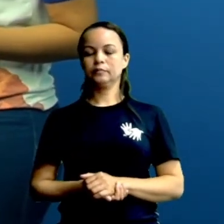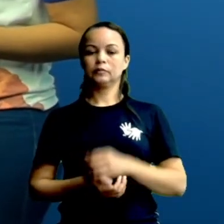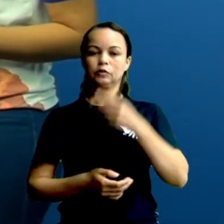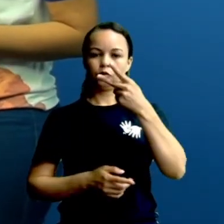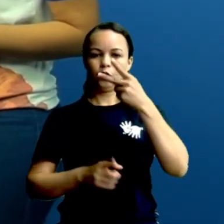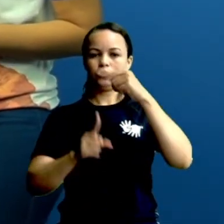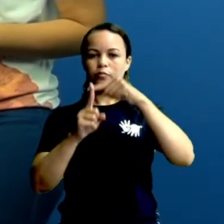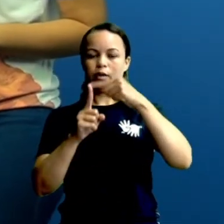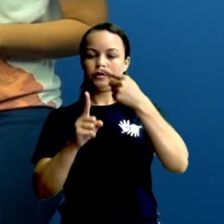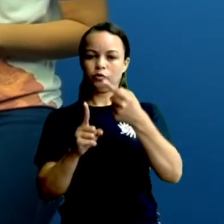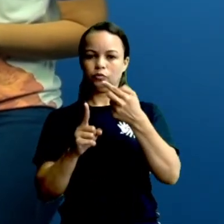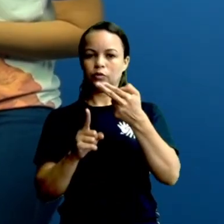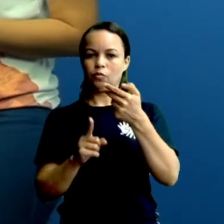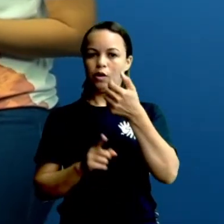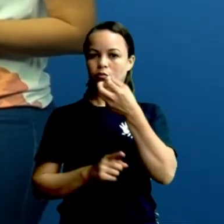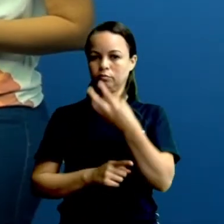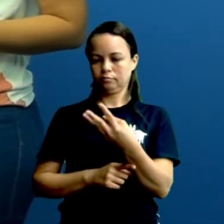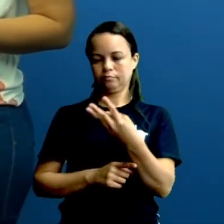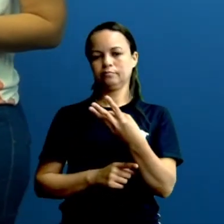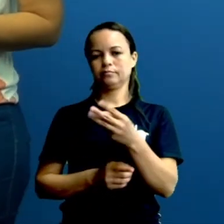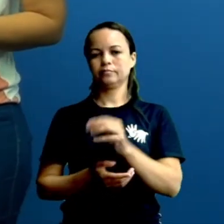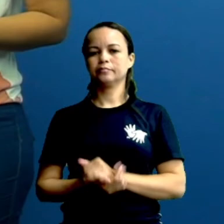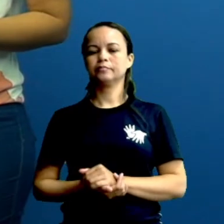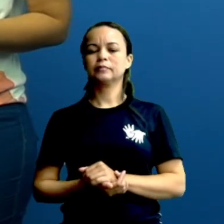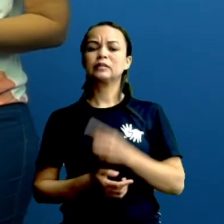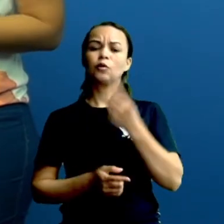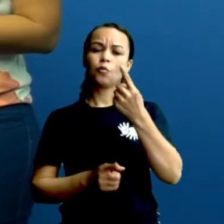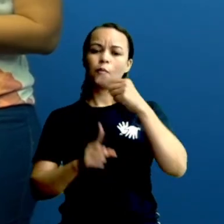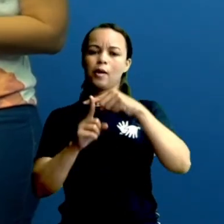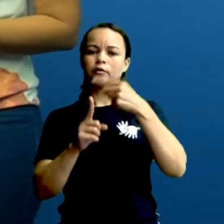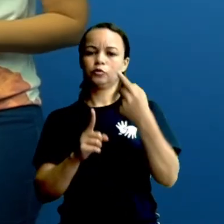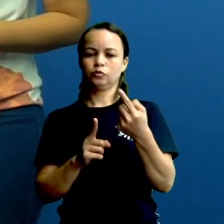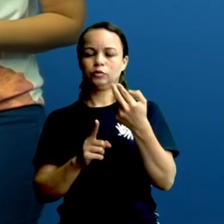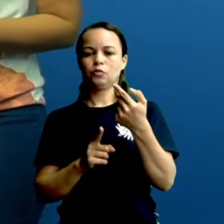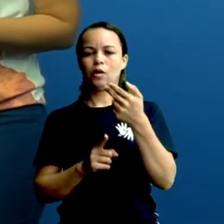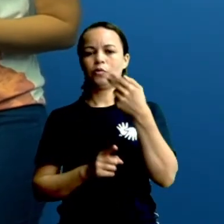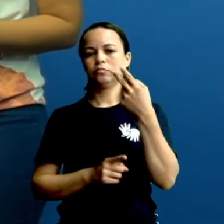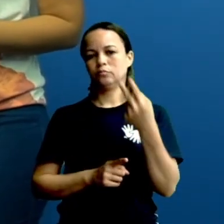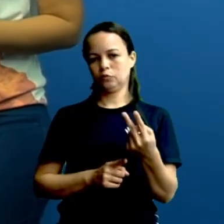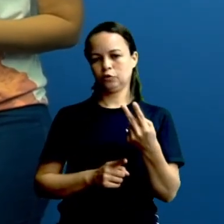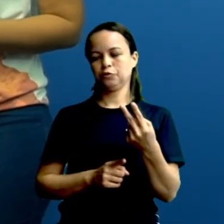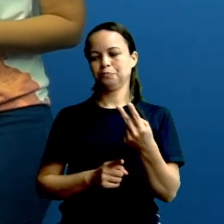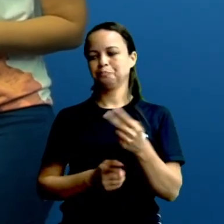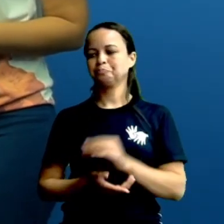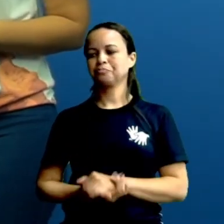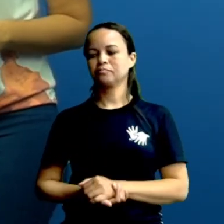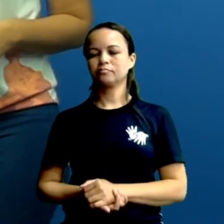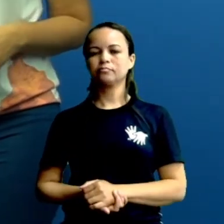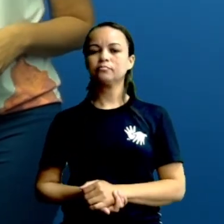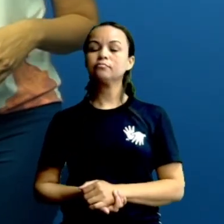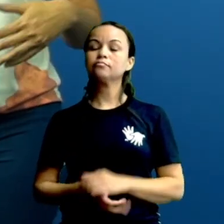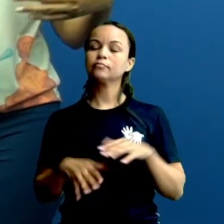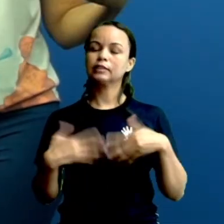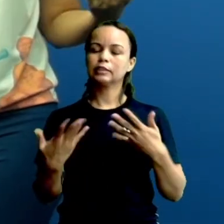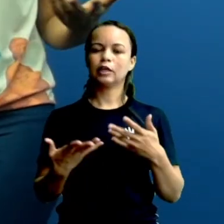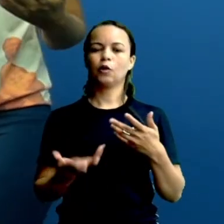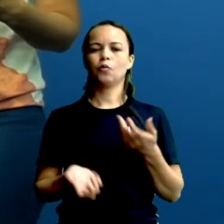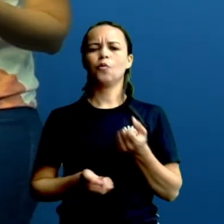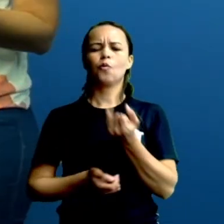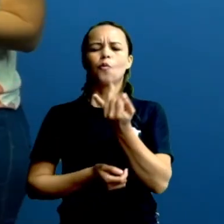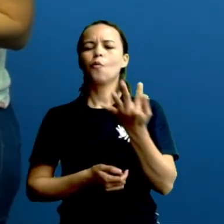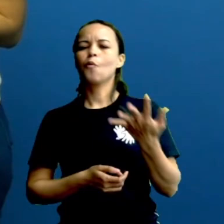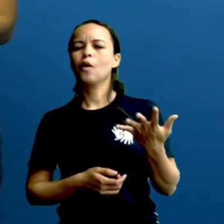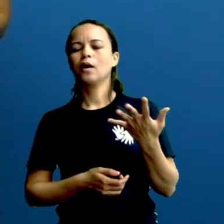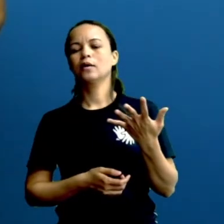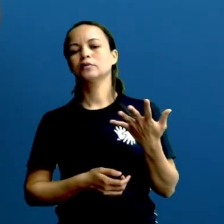2 mais 1, 3. E 1 mais 1, 2. Então,